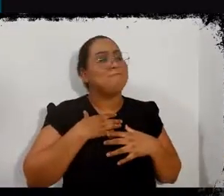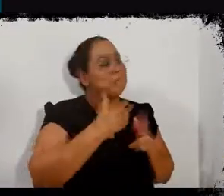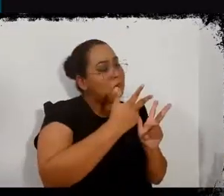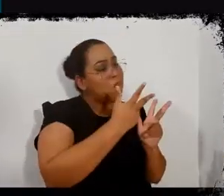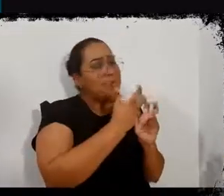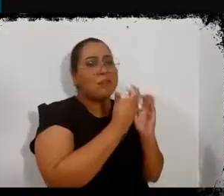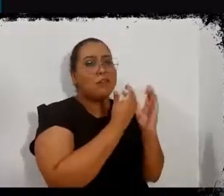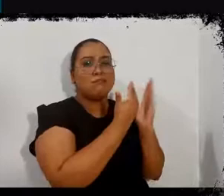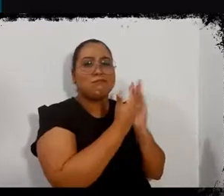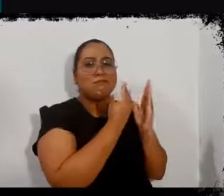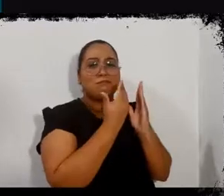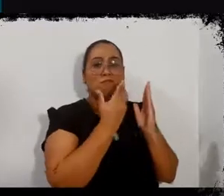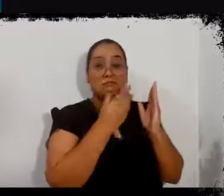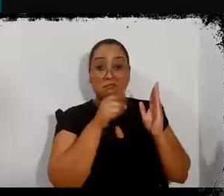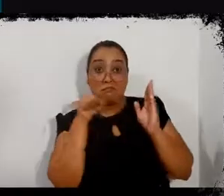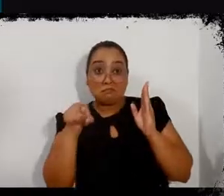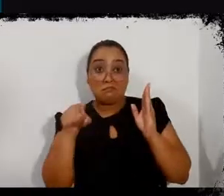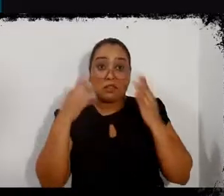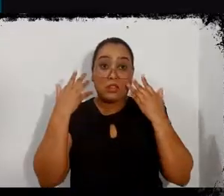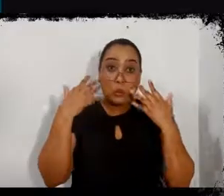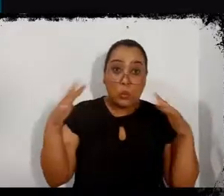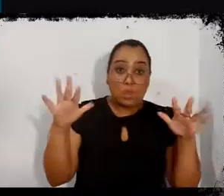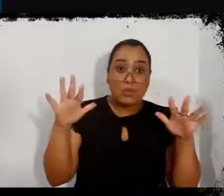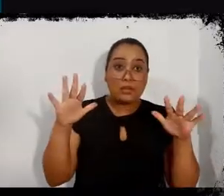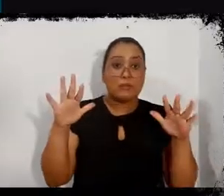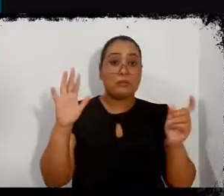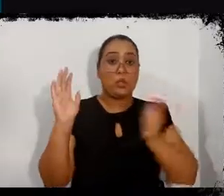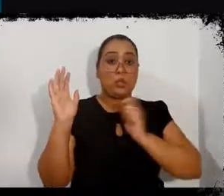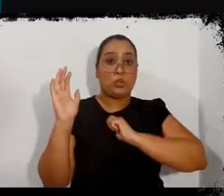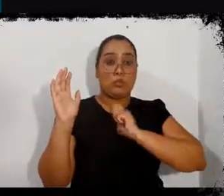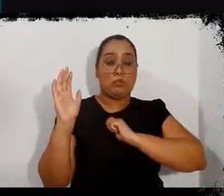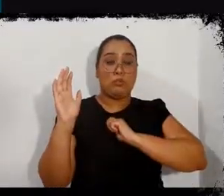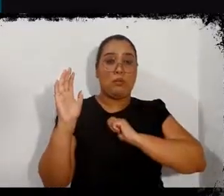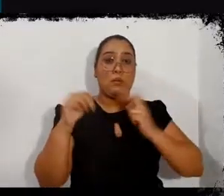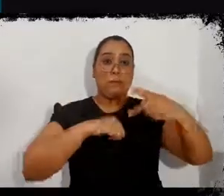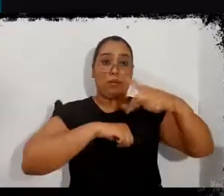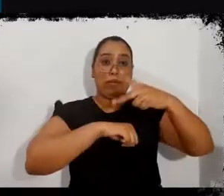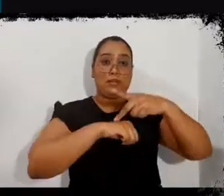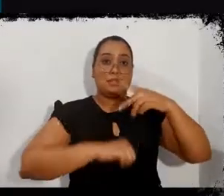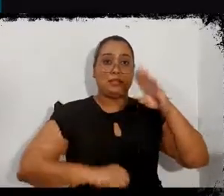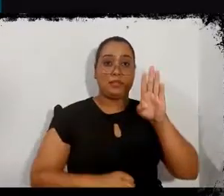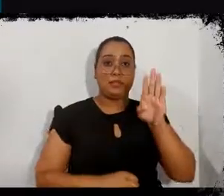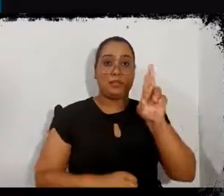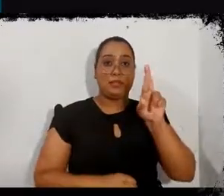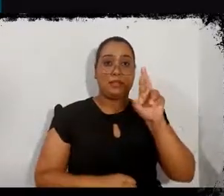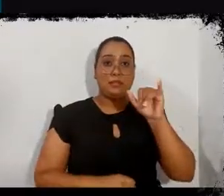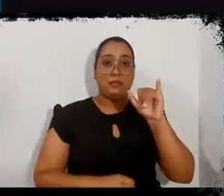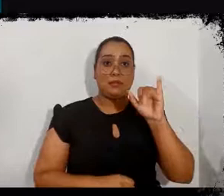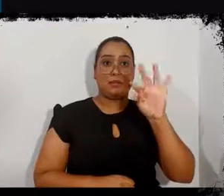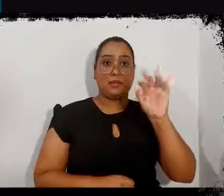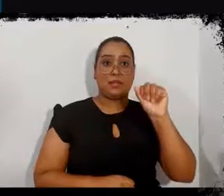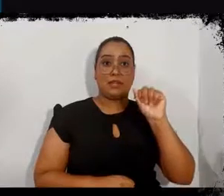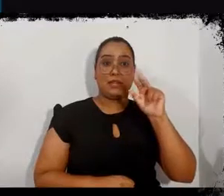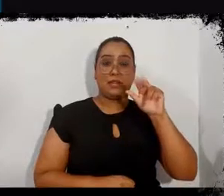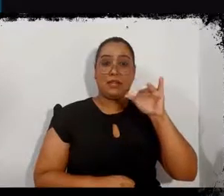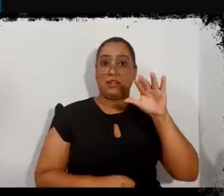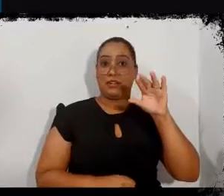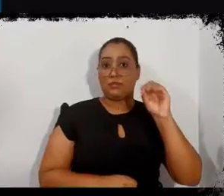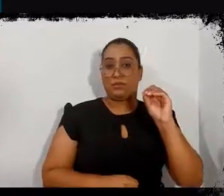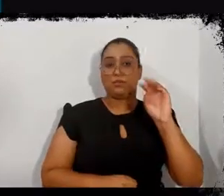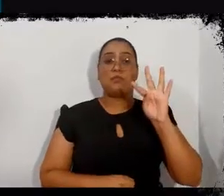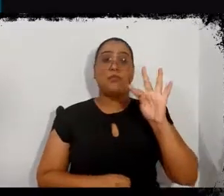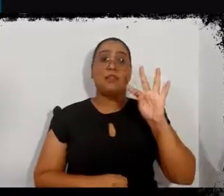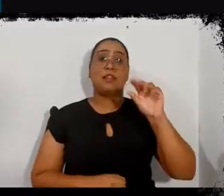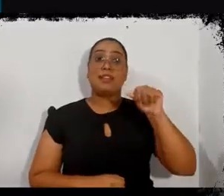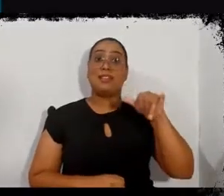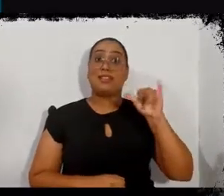naturalismo, o antropólogo britânico Edward Taylor reconhecia no conto